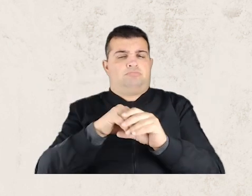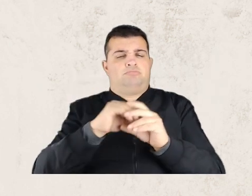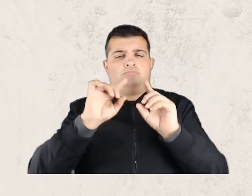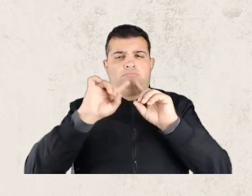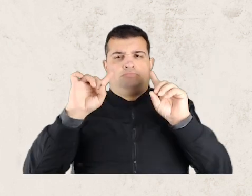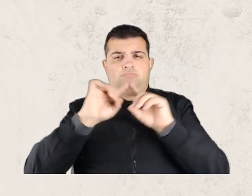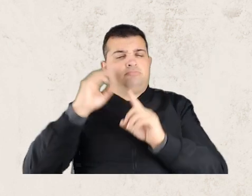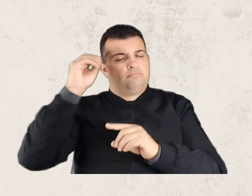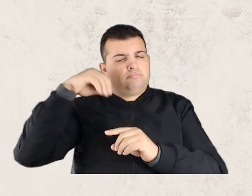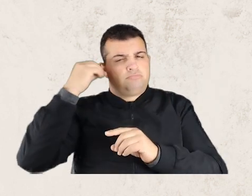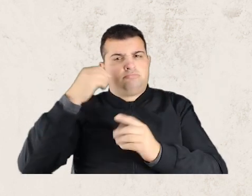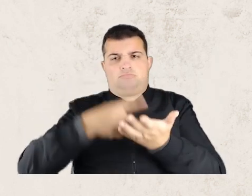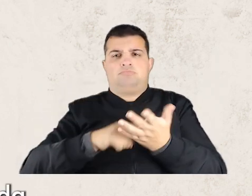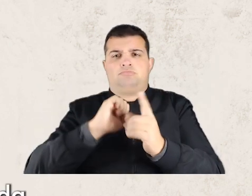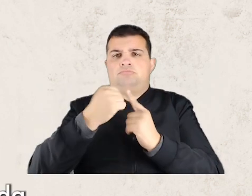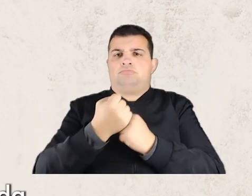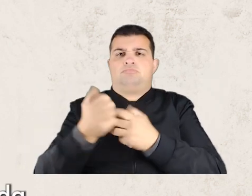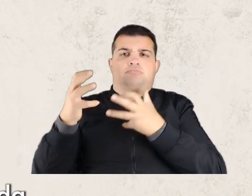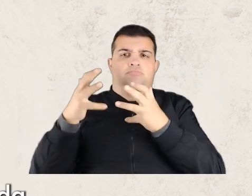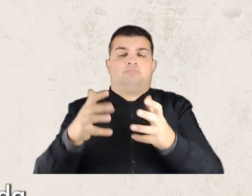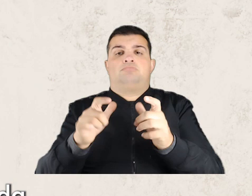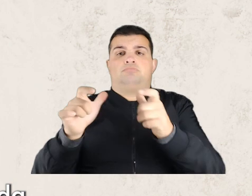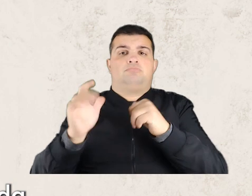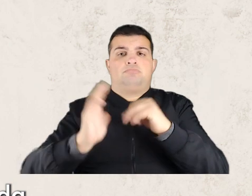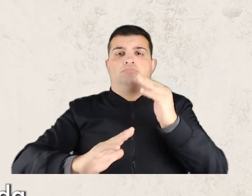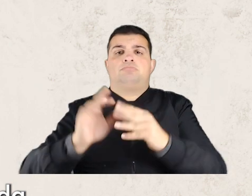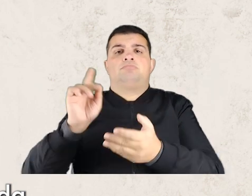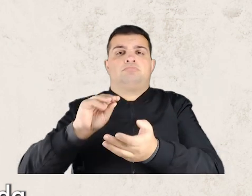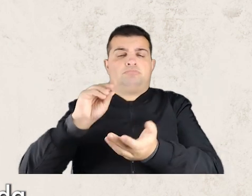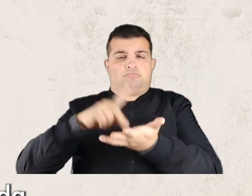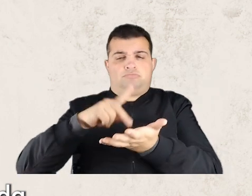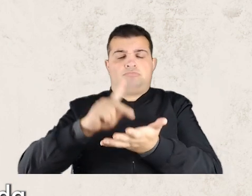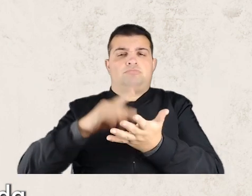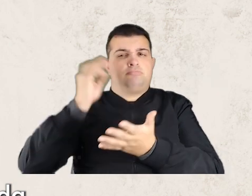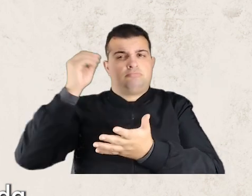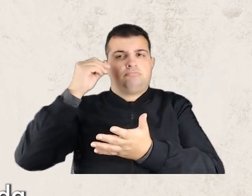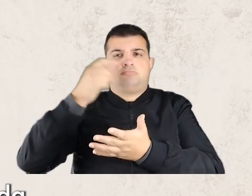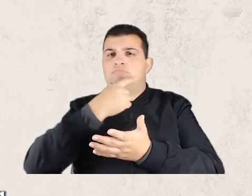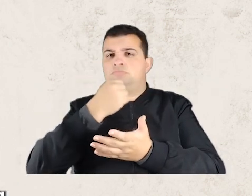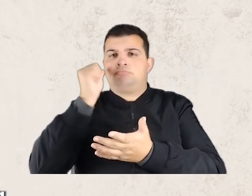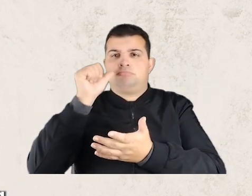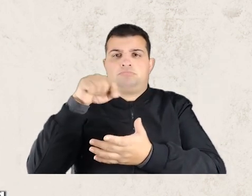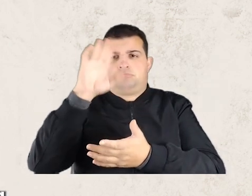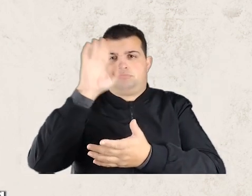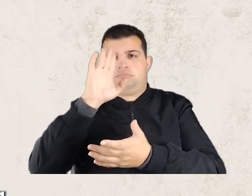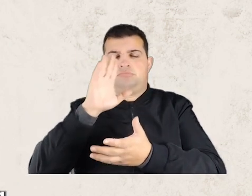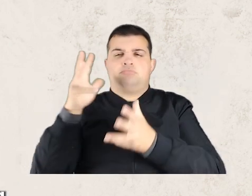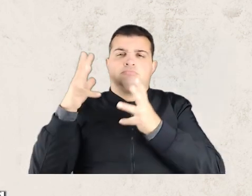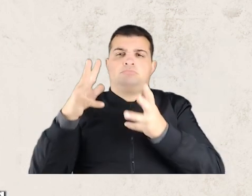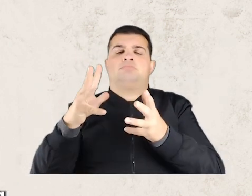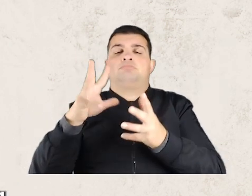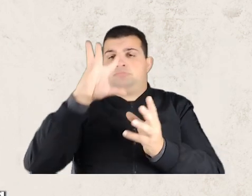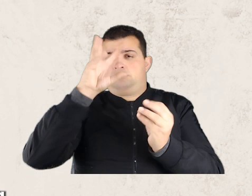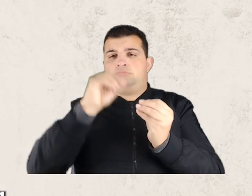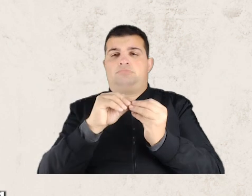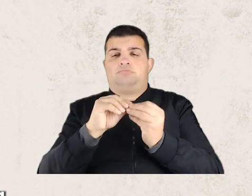psicologia à sociedade e aos gestores. É a partir desse período, então, mais de 20 anos depois da guinada crítica dentro da